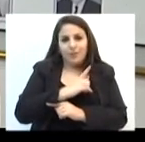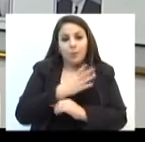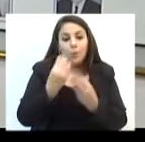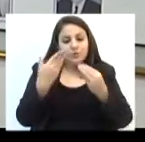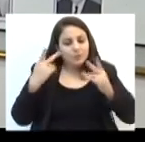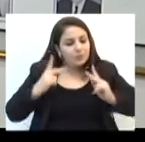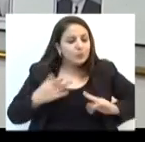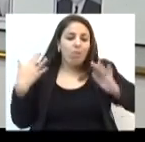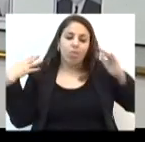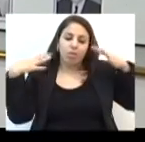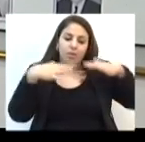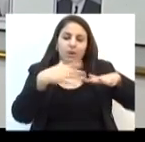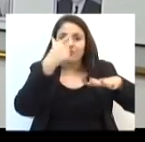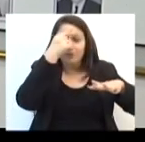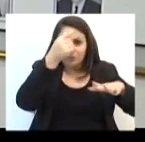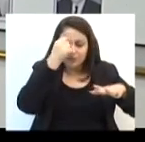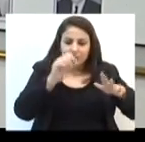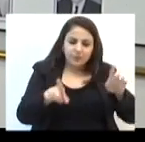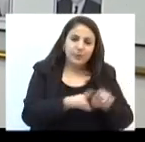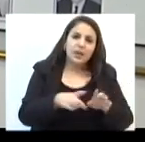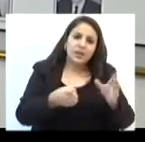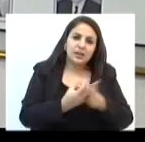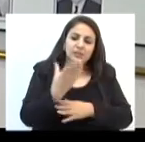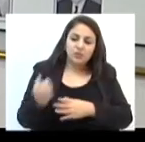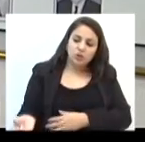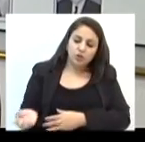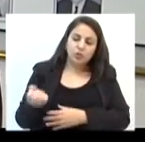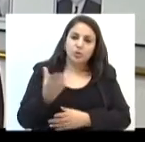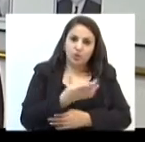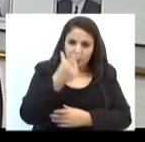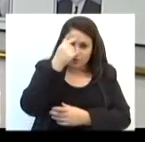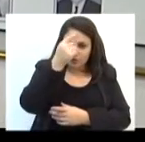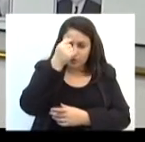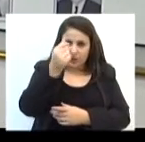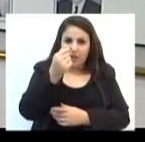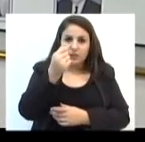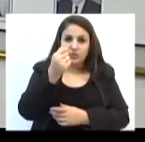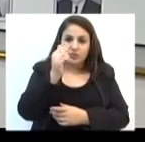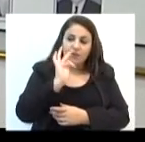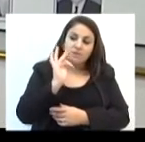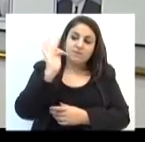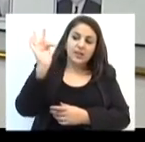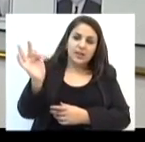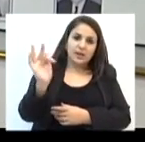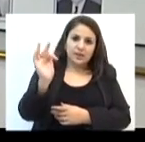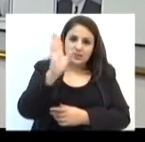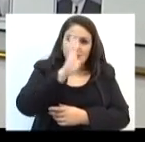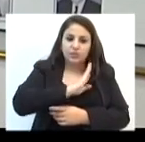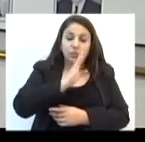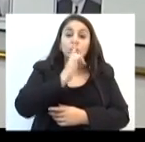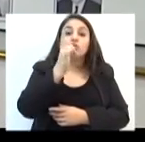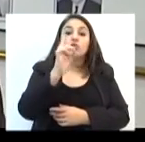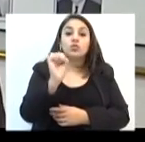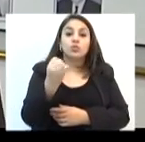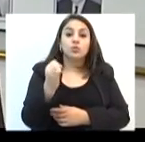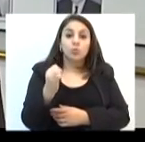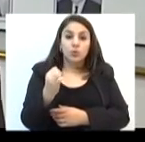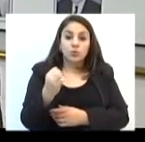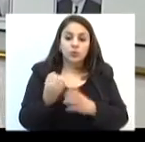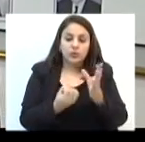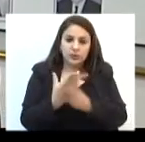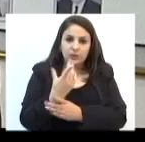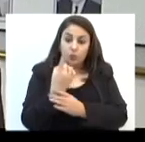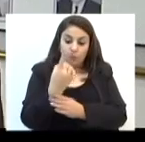pessoas com acesso à universidade. Com criação de novas universidades federais gratuitas também, né, que foram 18